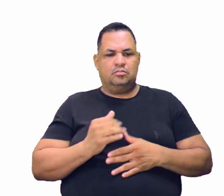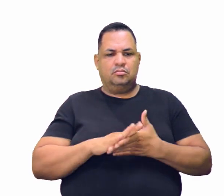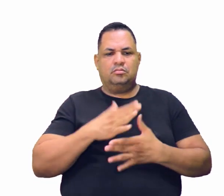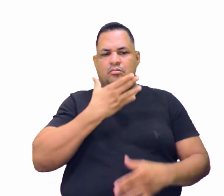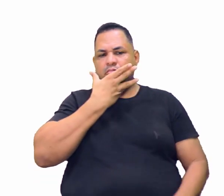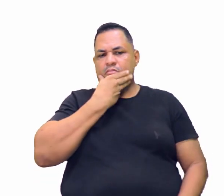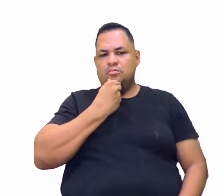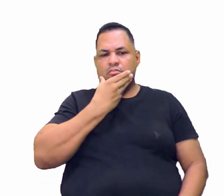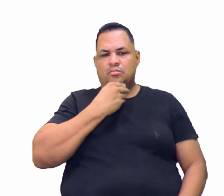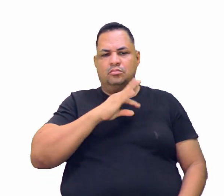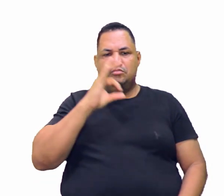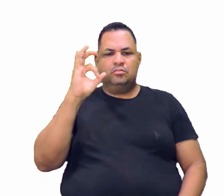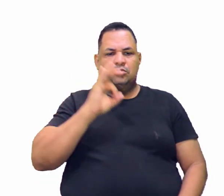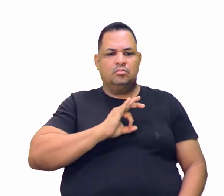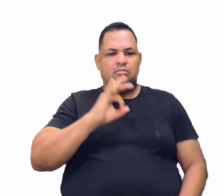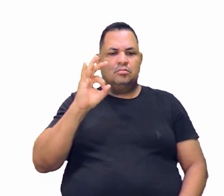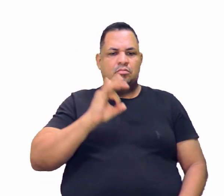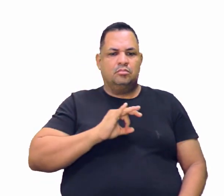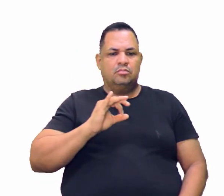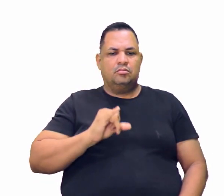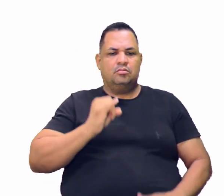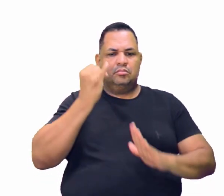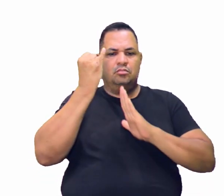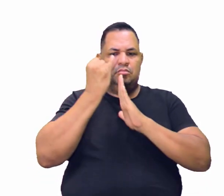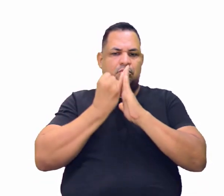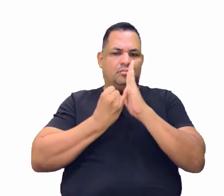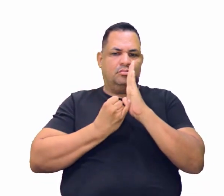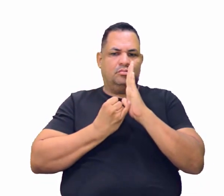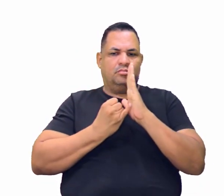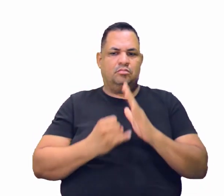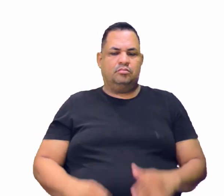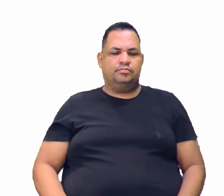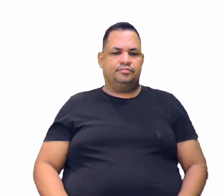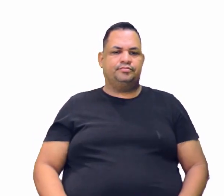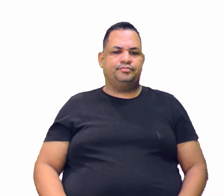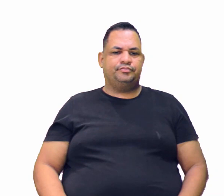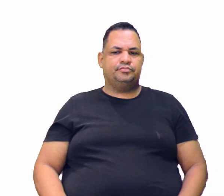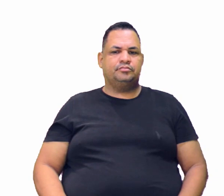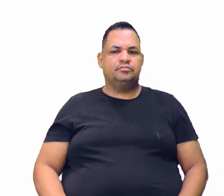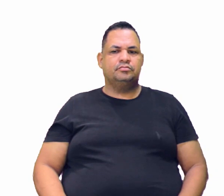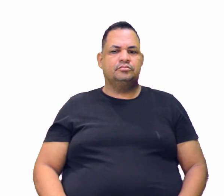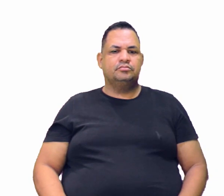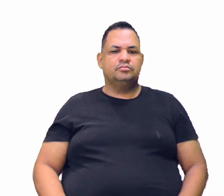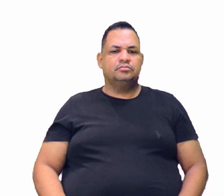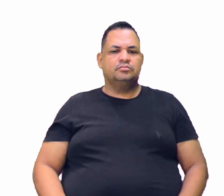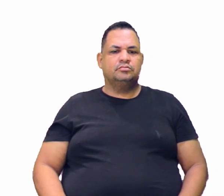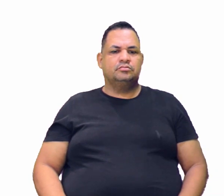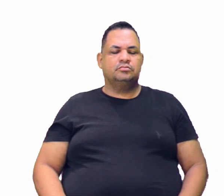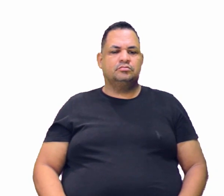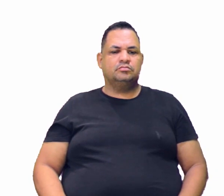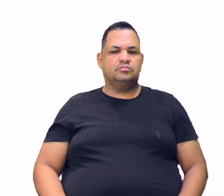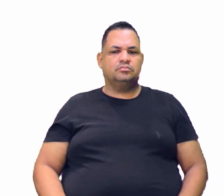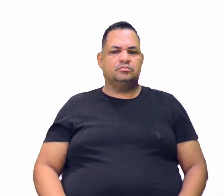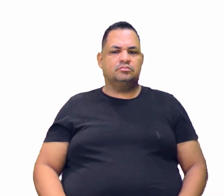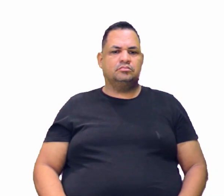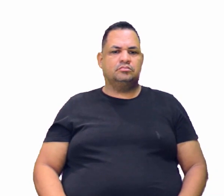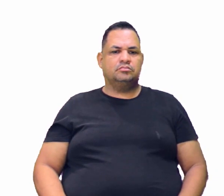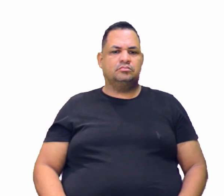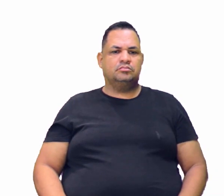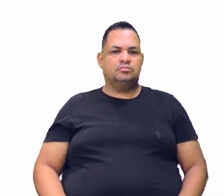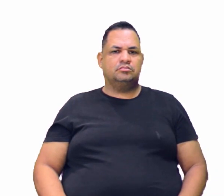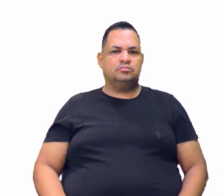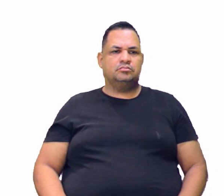masculino. Taxas e impostos. Então, inclusos. Beleza? Casos